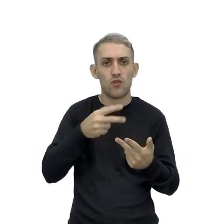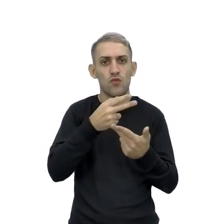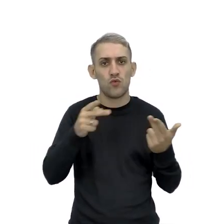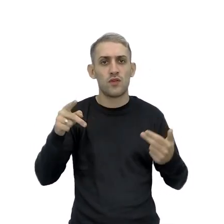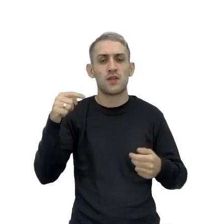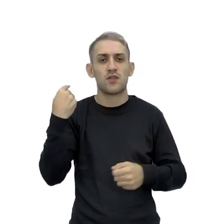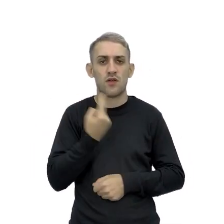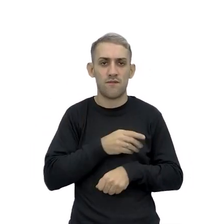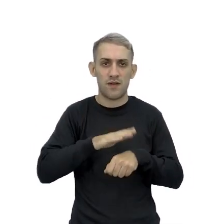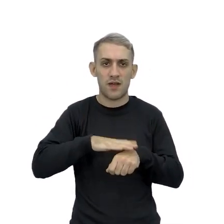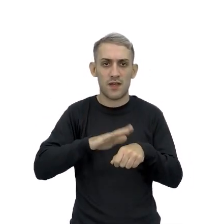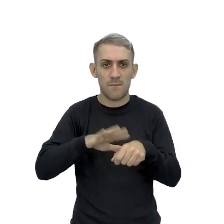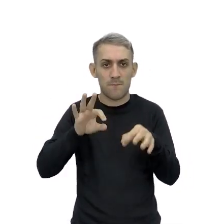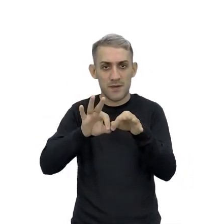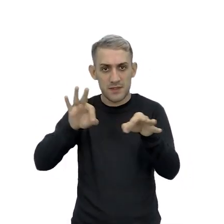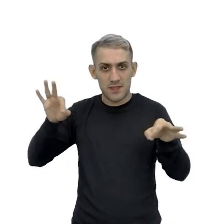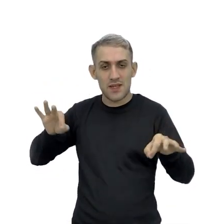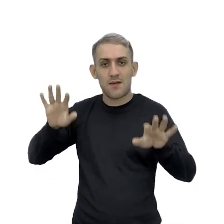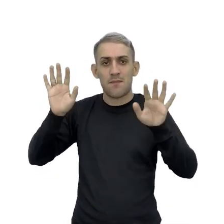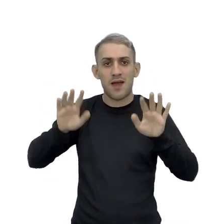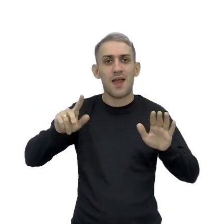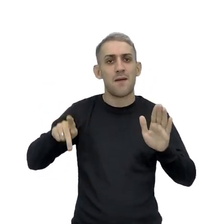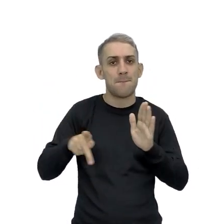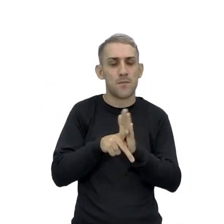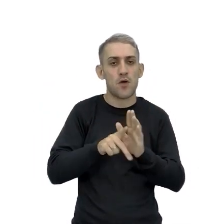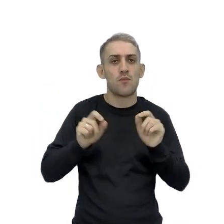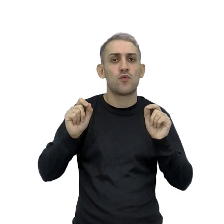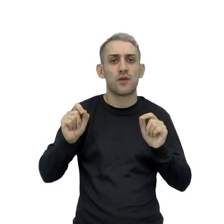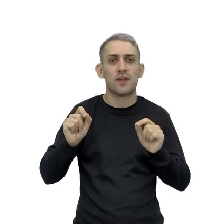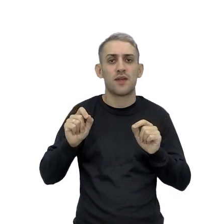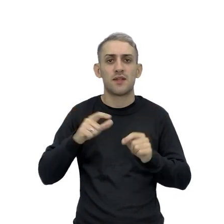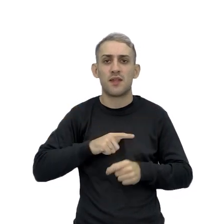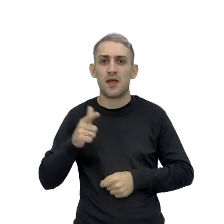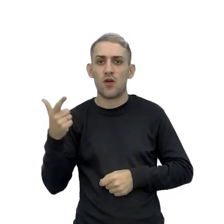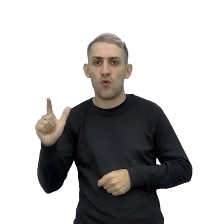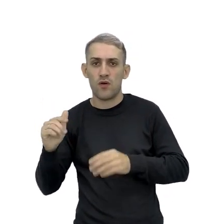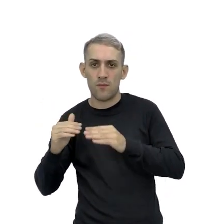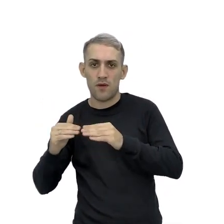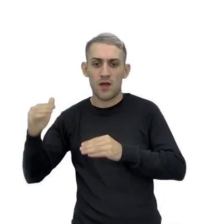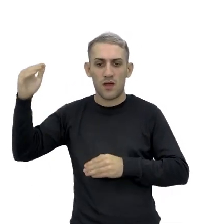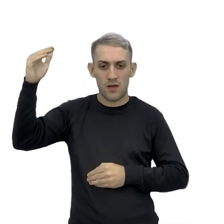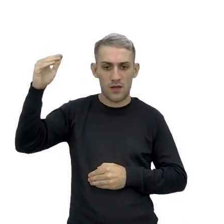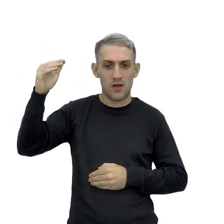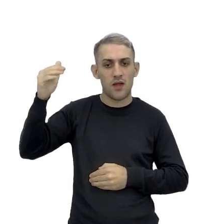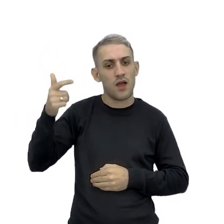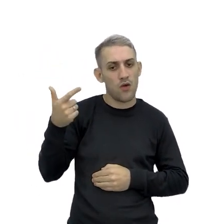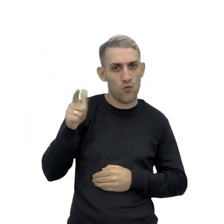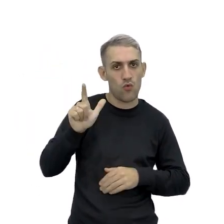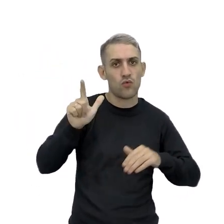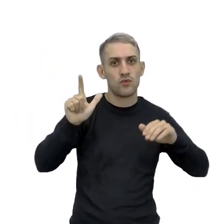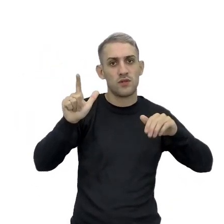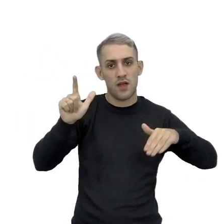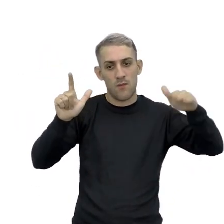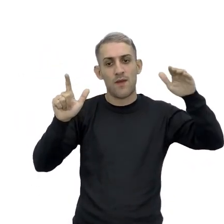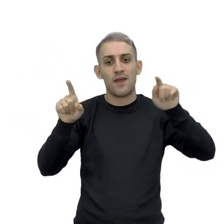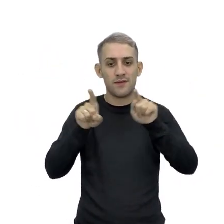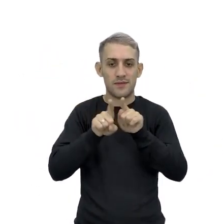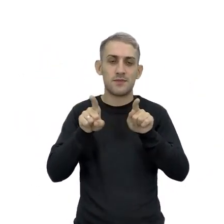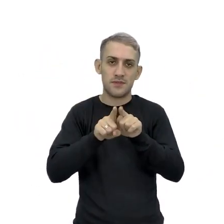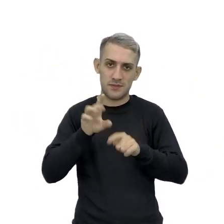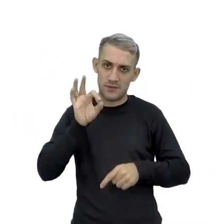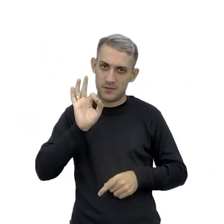sendo medidas, mas elas estão proporcionais. Quando uma grandeza aumenta, necessariamente a outra aumenta